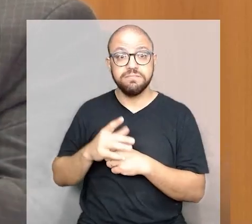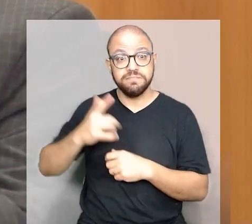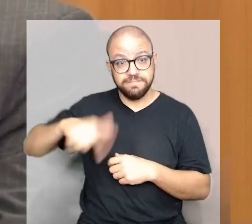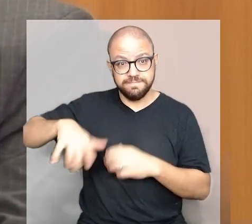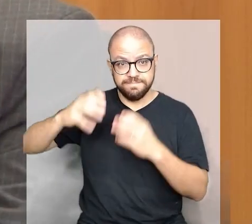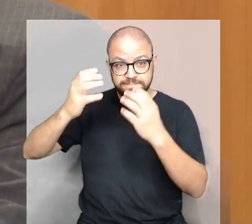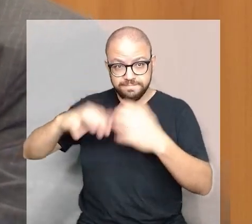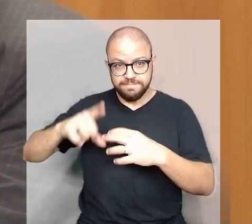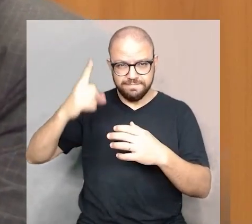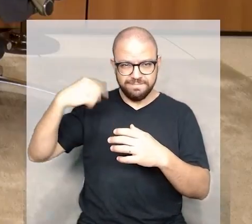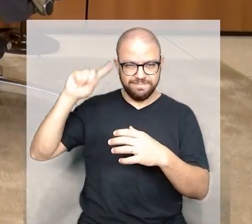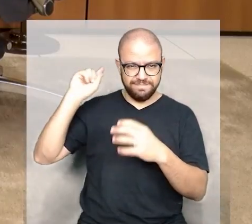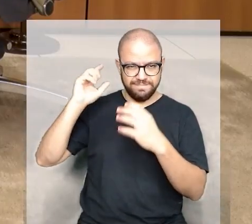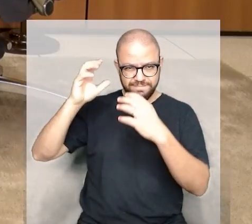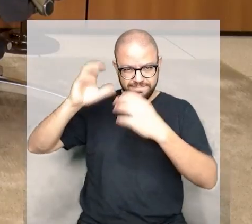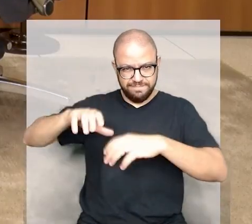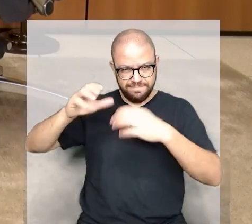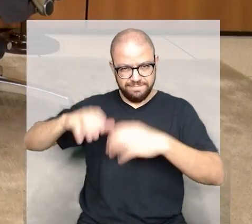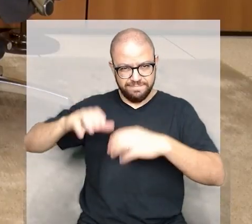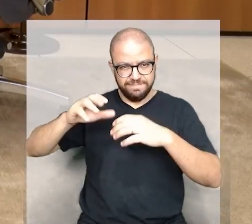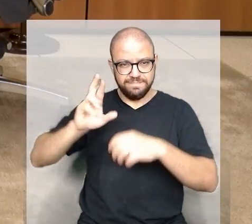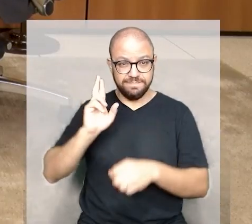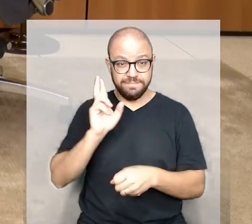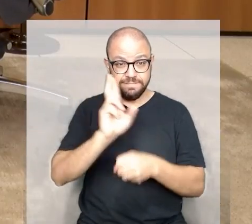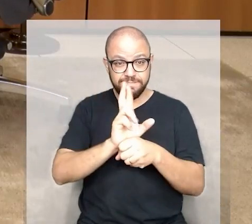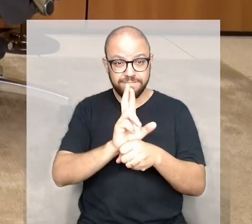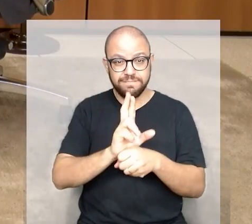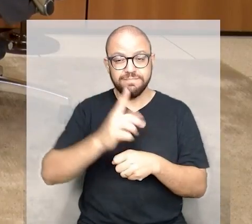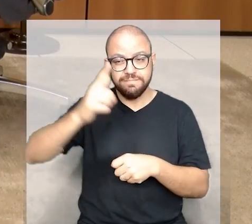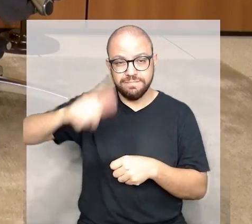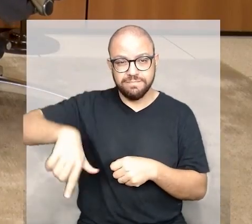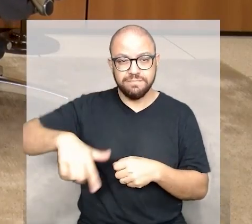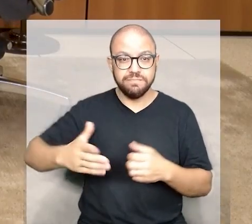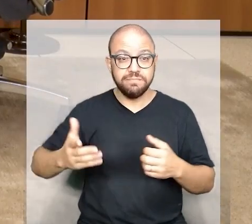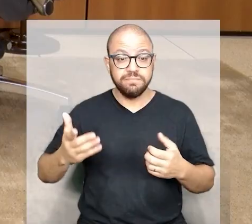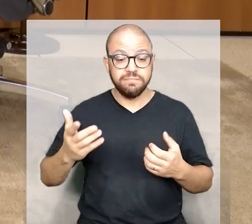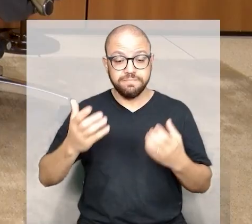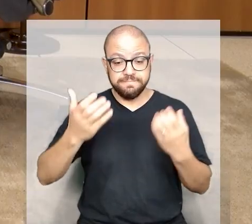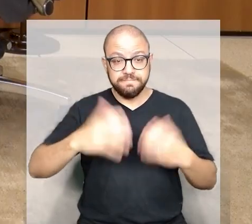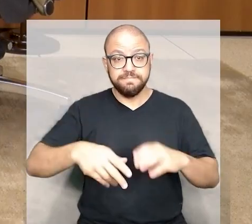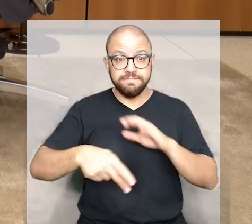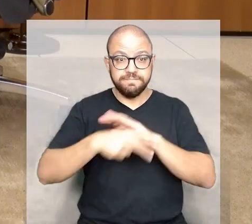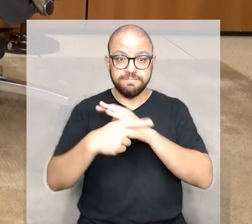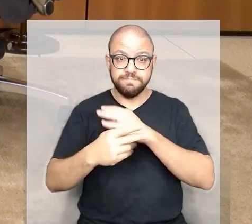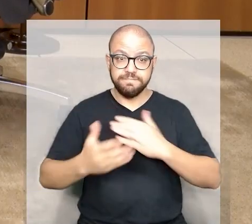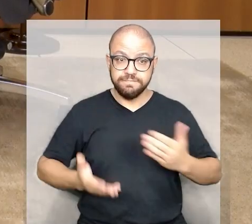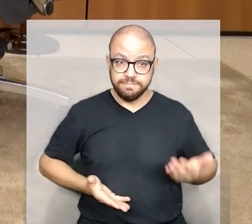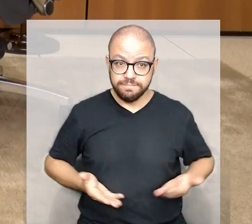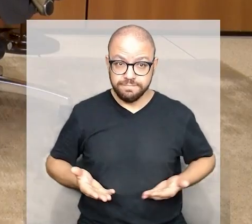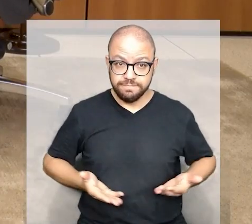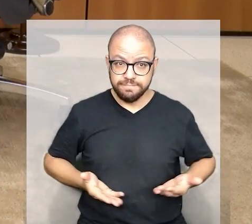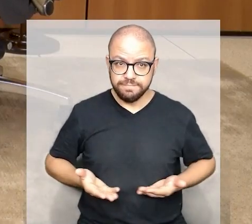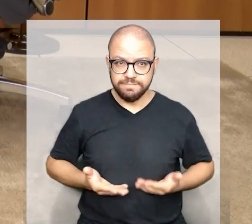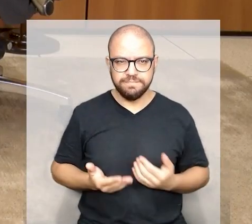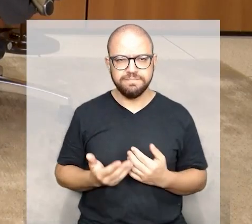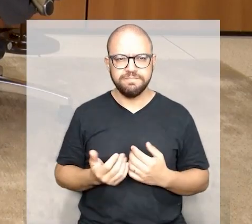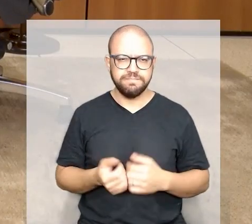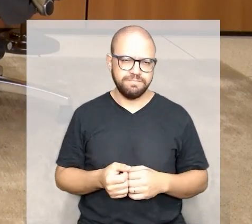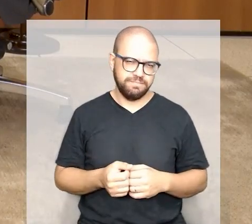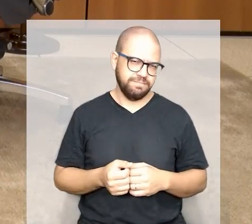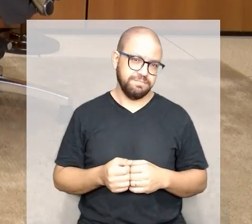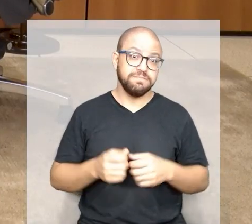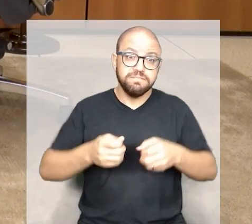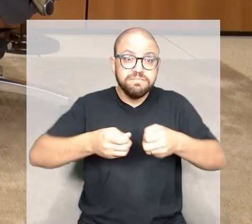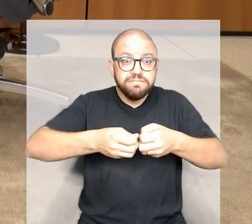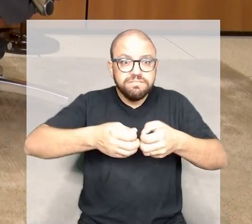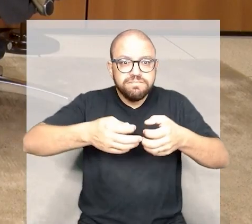Fizemos mais 2 concursos, terminamos agora o 2º concurso para Procurador do Trabalho, também um concurso de servidor do Ministério Público da União. Então,